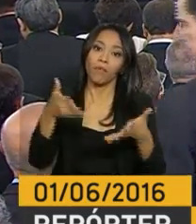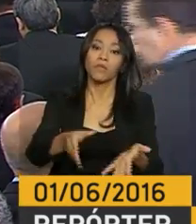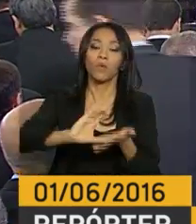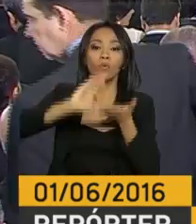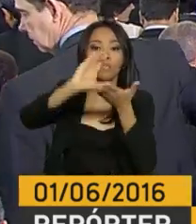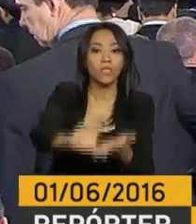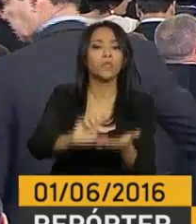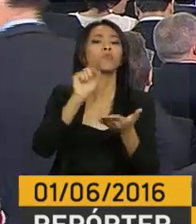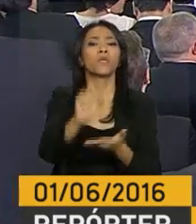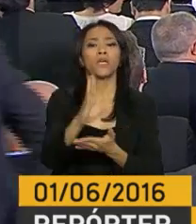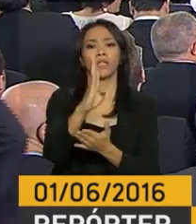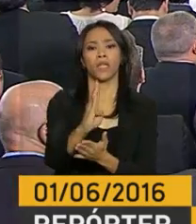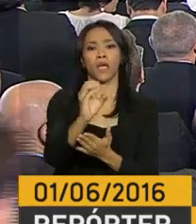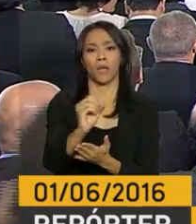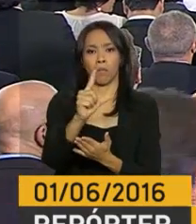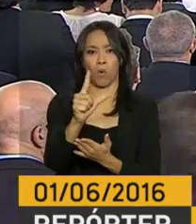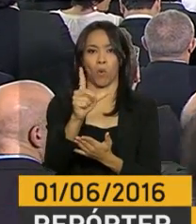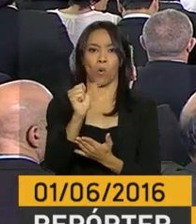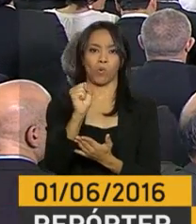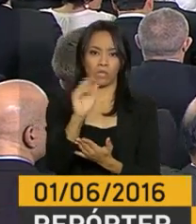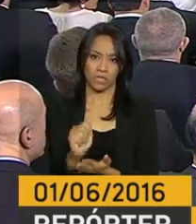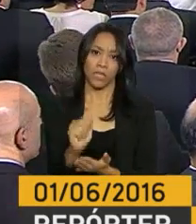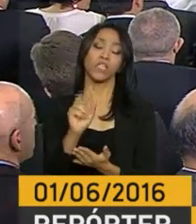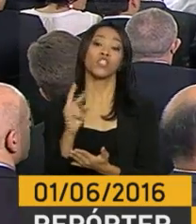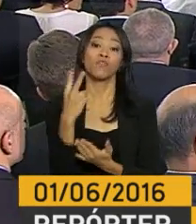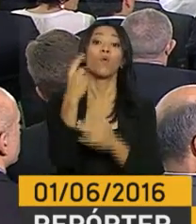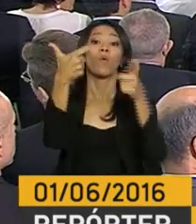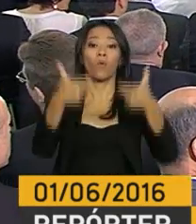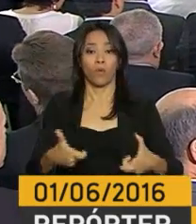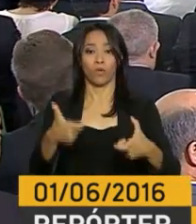da BOL de valores de São Paulo desde março de 2015